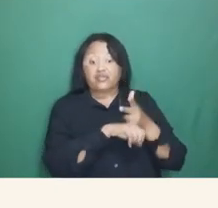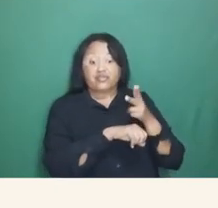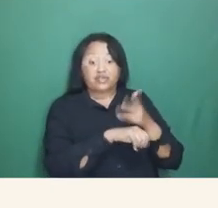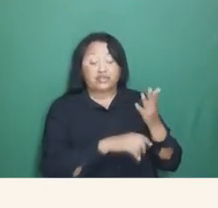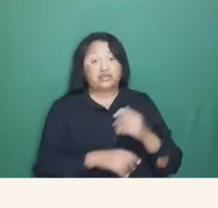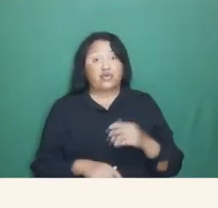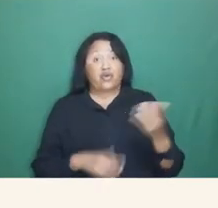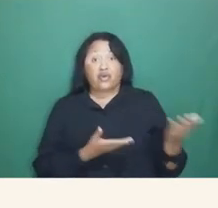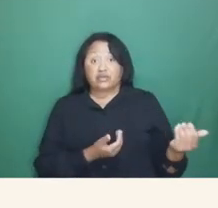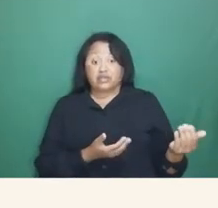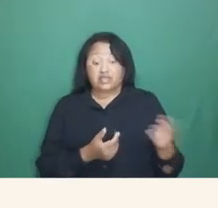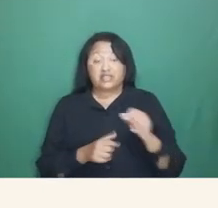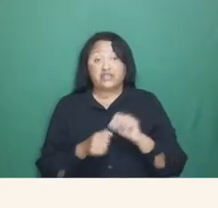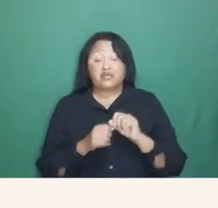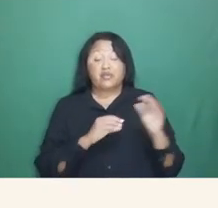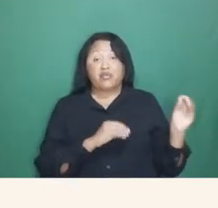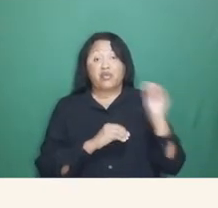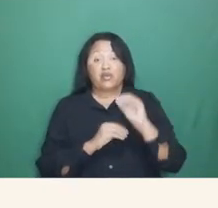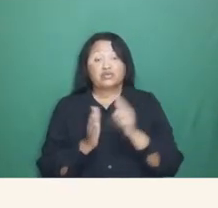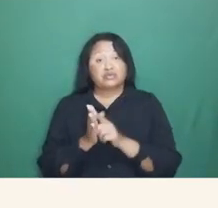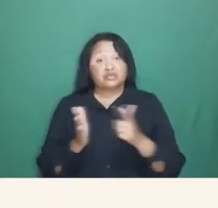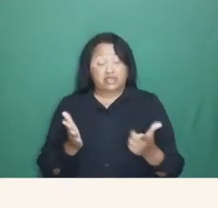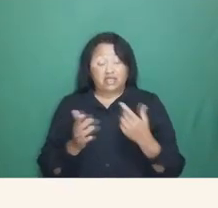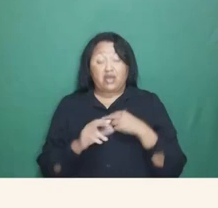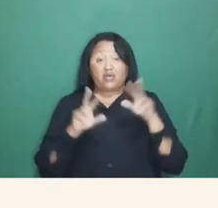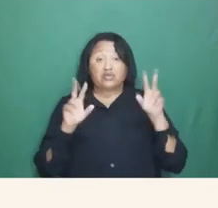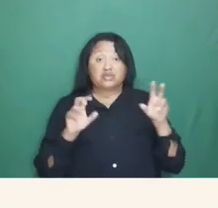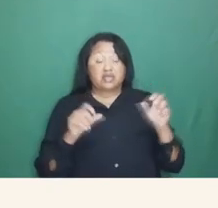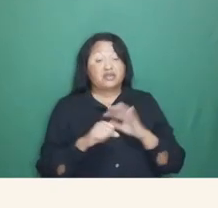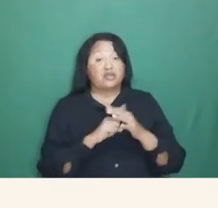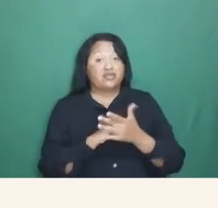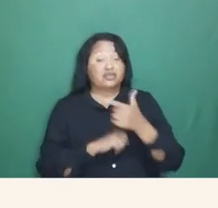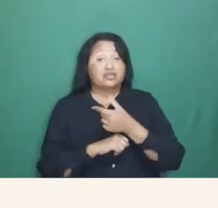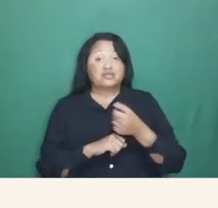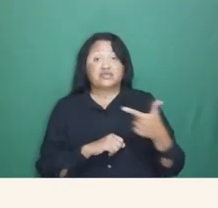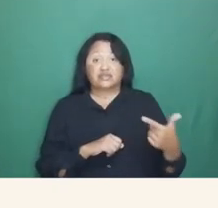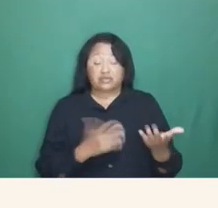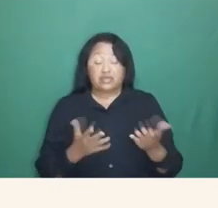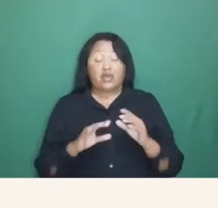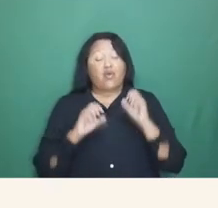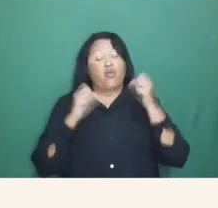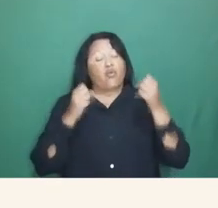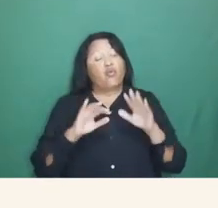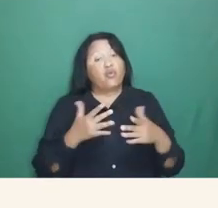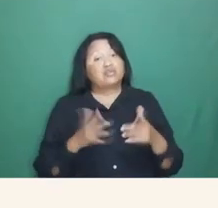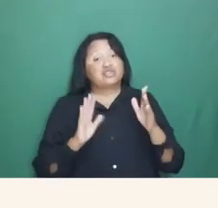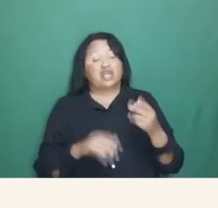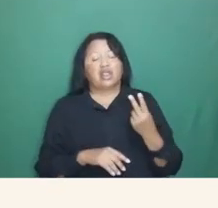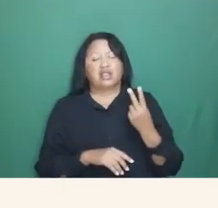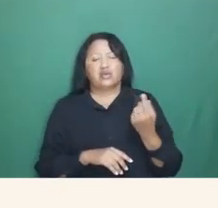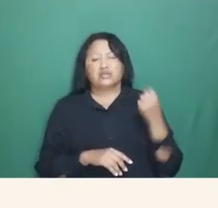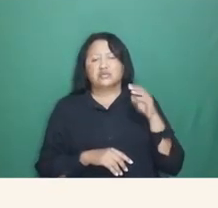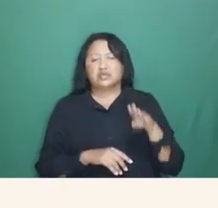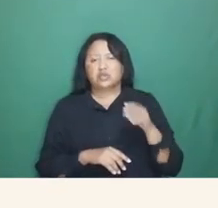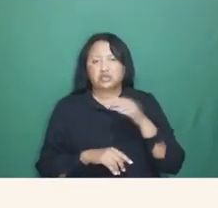com falas negacionistas a respeito da pandemia de covid em 2021 quando já se registravam quase 2 milhões de mortes pela doença